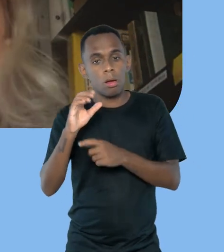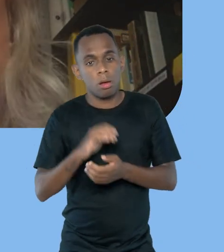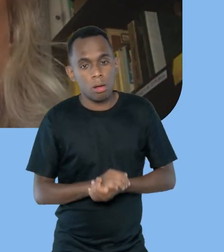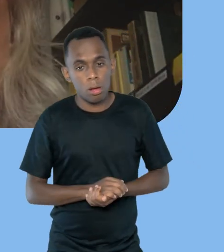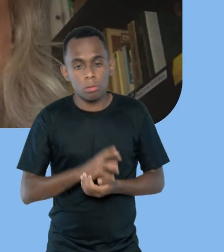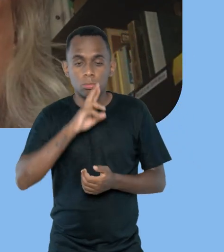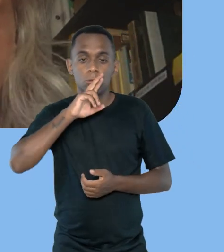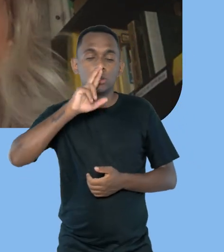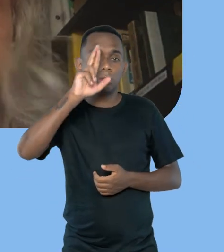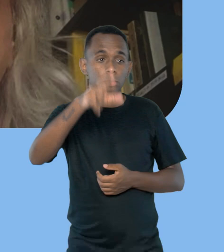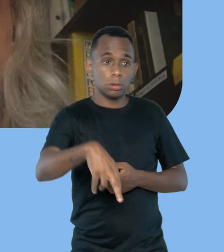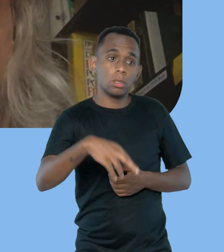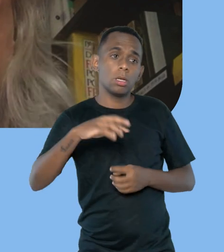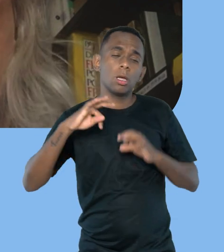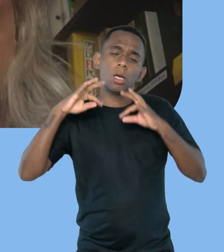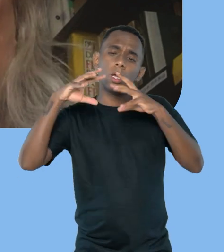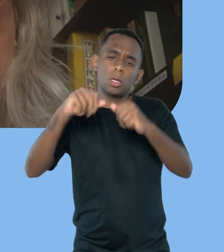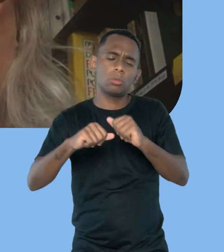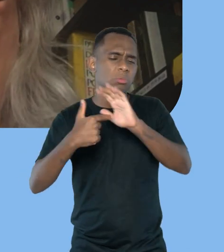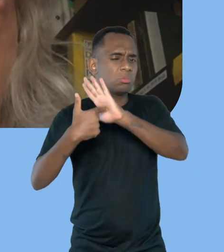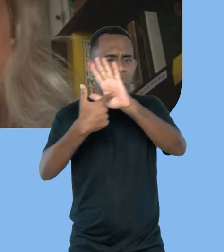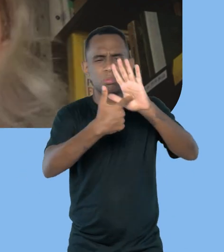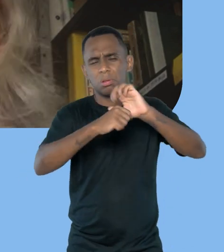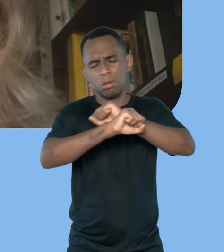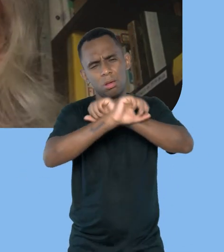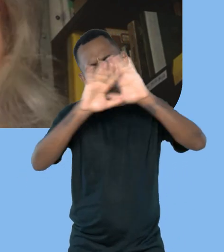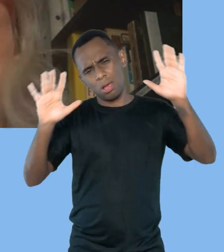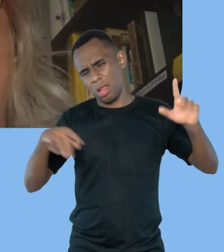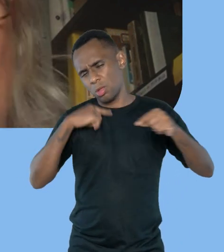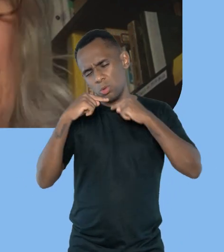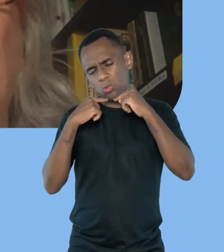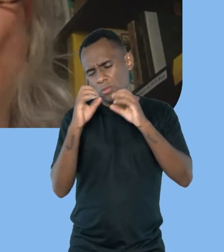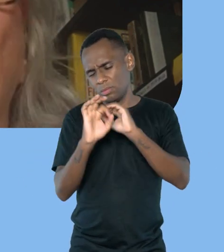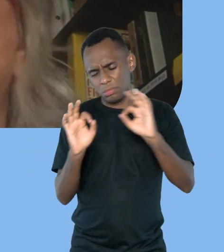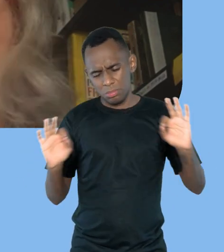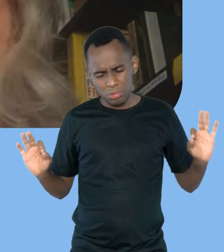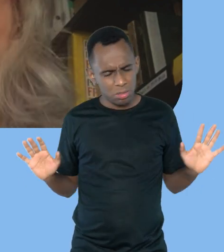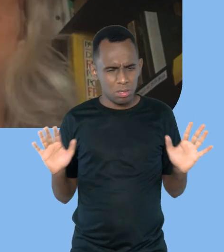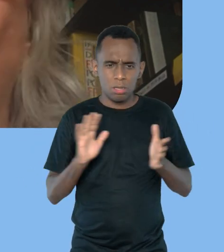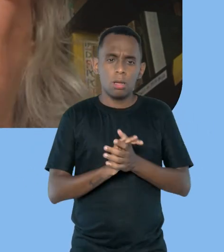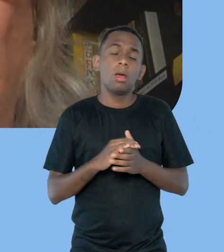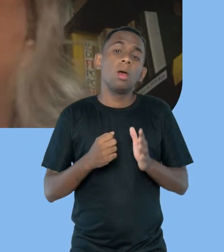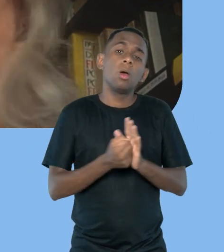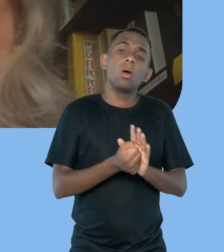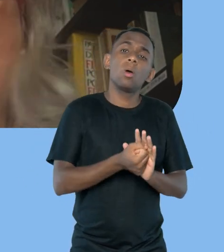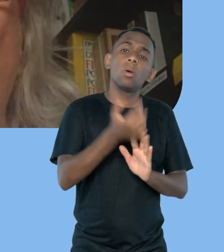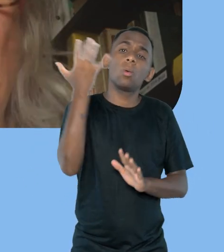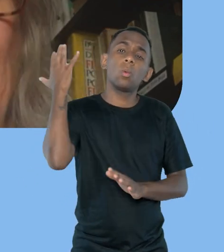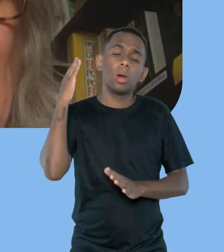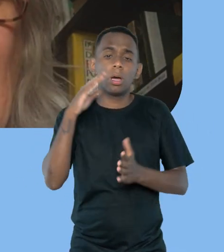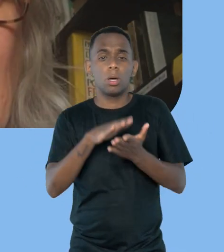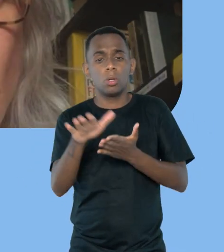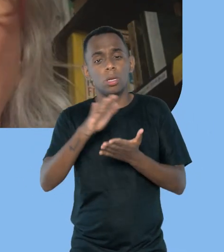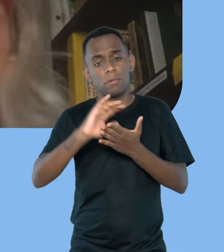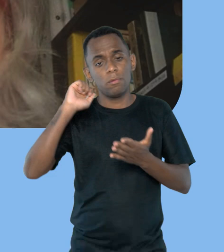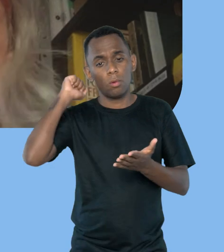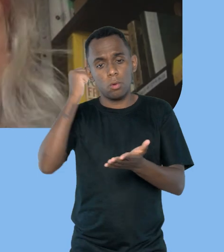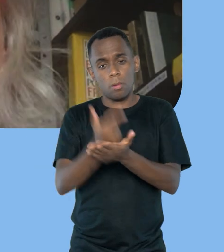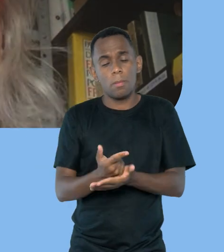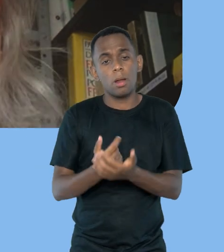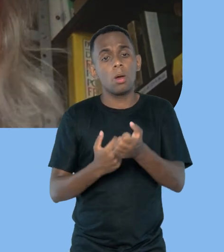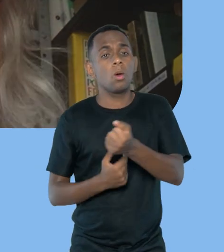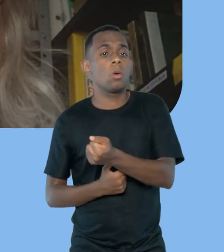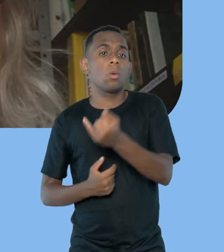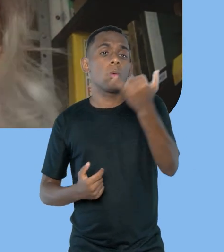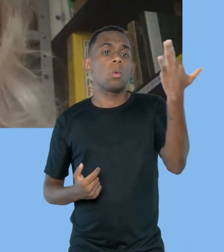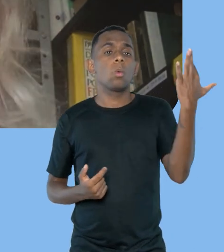o resultado. É tudo muito transparente, sabe? A gente acompanha quantos livros foram comprados, por